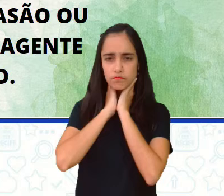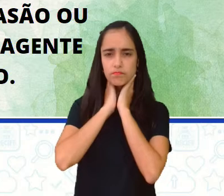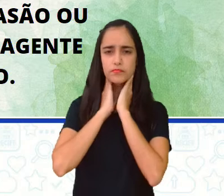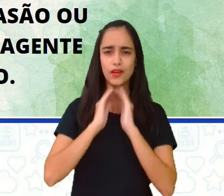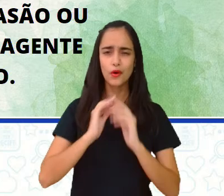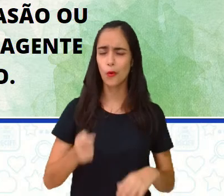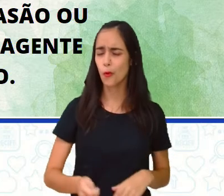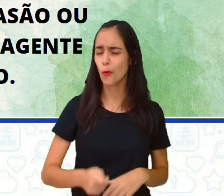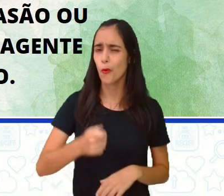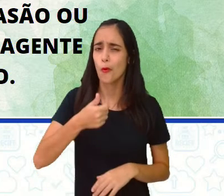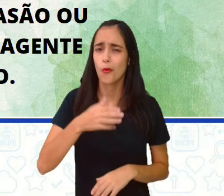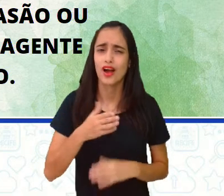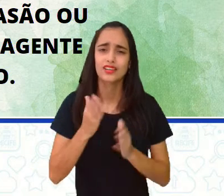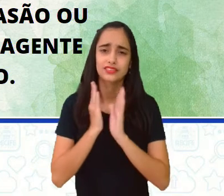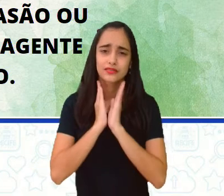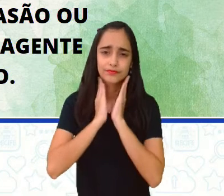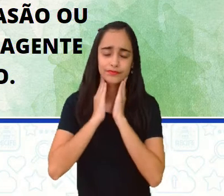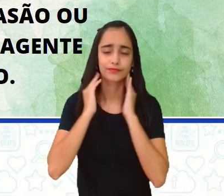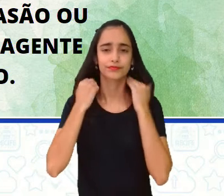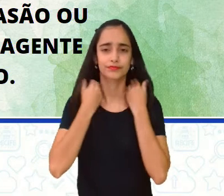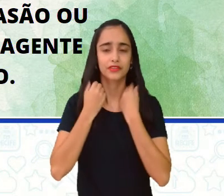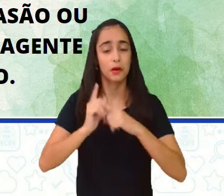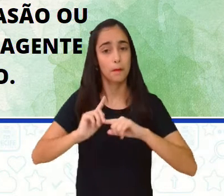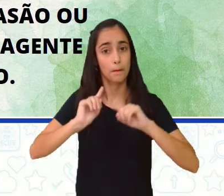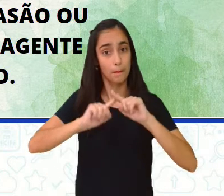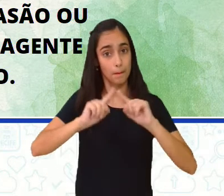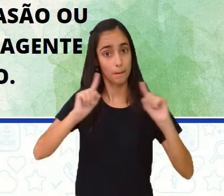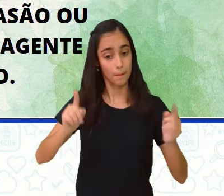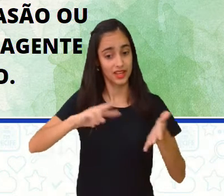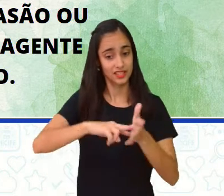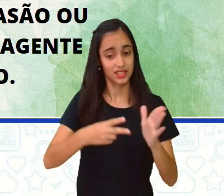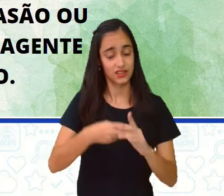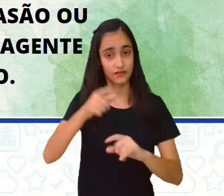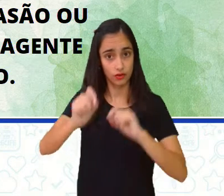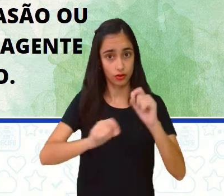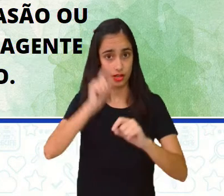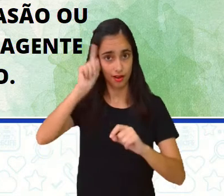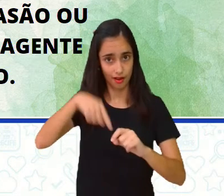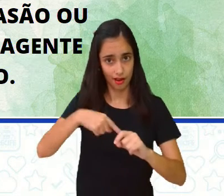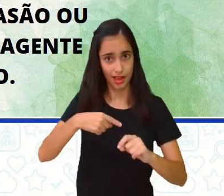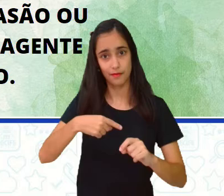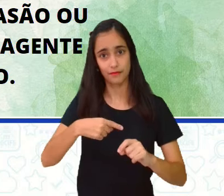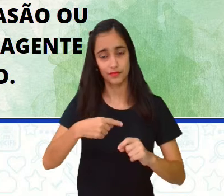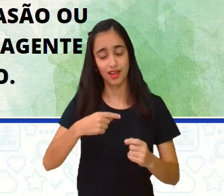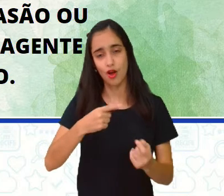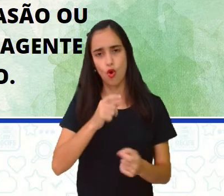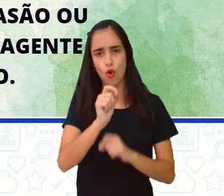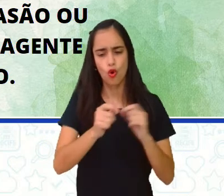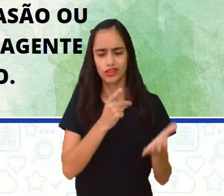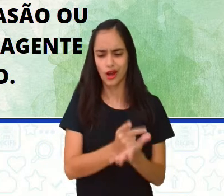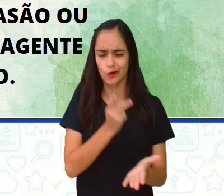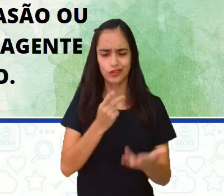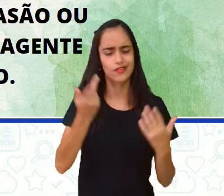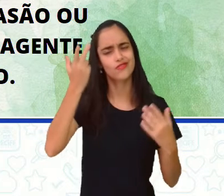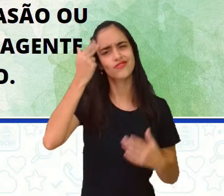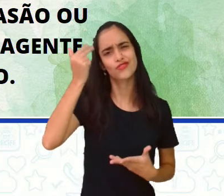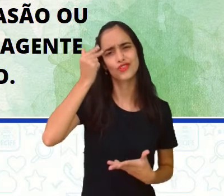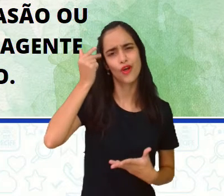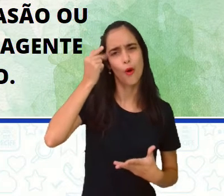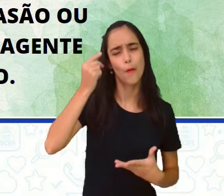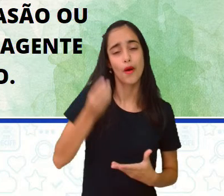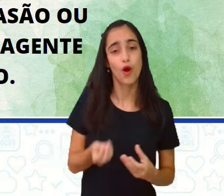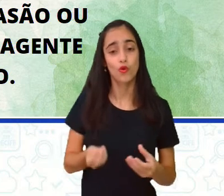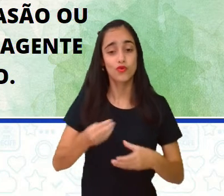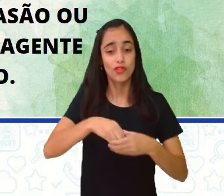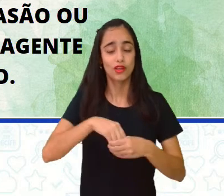de um diagnóstico preciso. Mas o que é a febre? É uma reação normal e fisiológica do organismo, que está